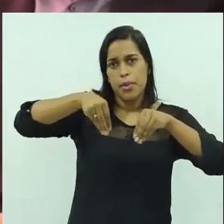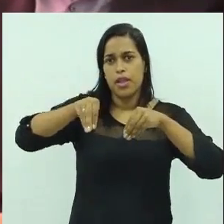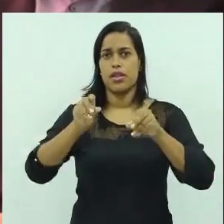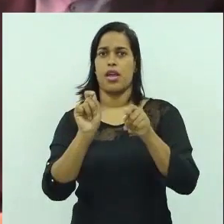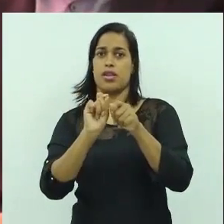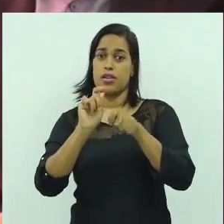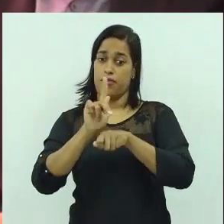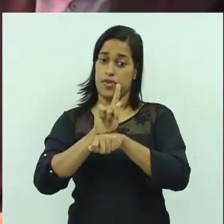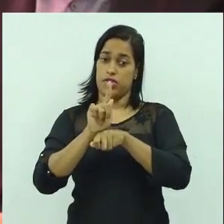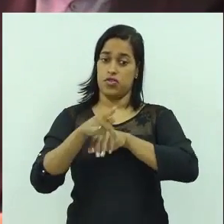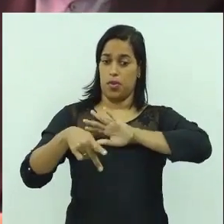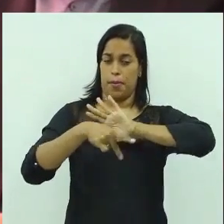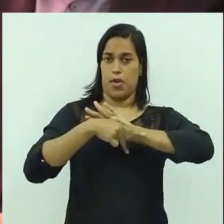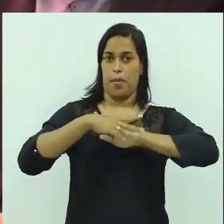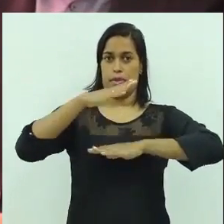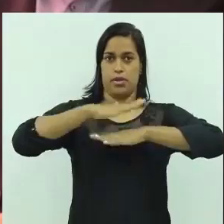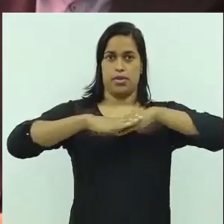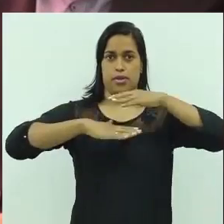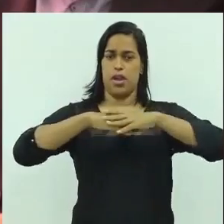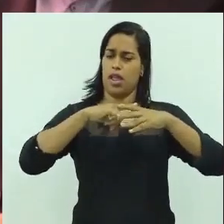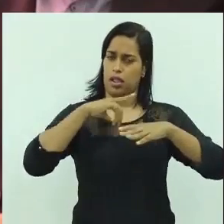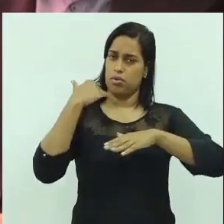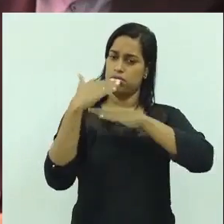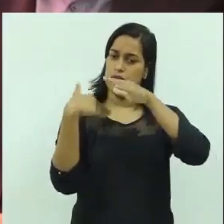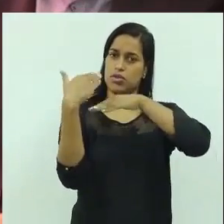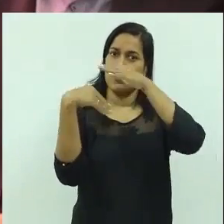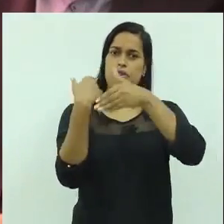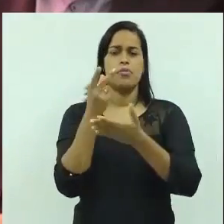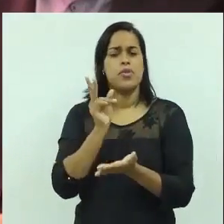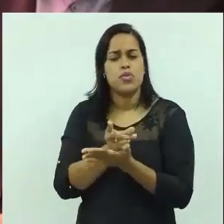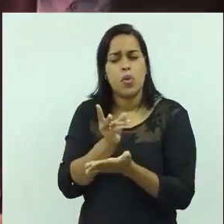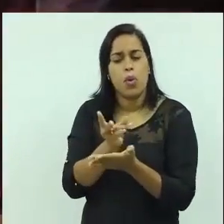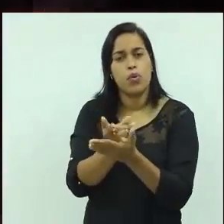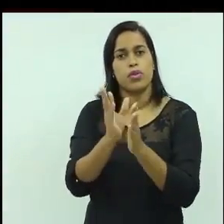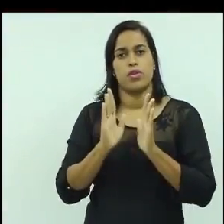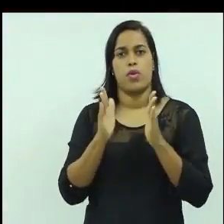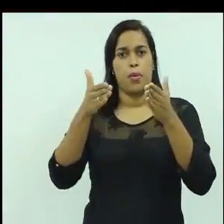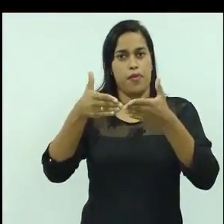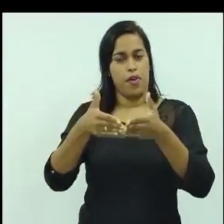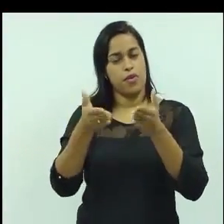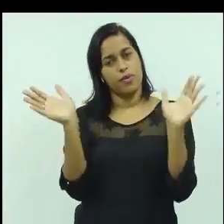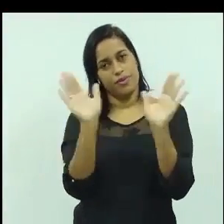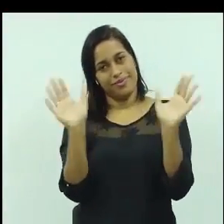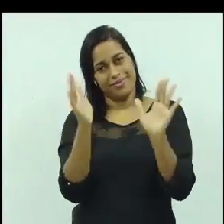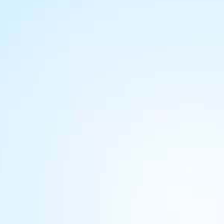faz a gestão da sua carreira e aquele que tem o desenvolvimento contínuo como foco. Sucesso!